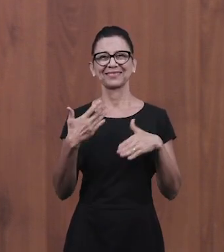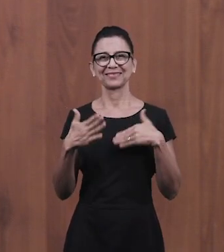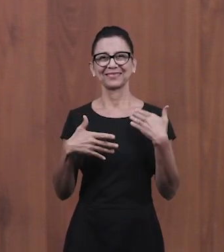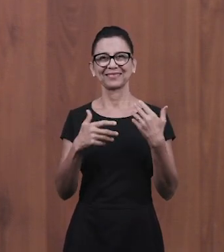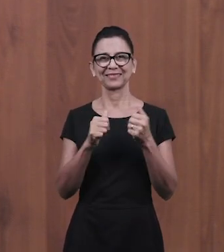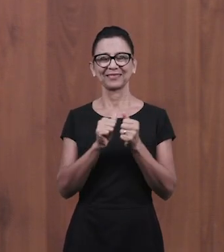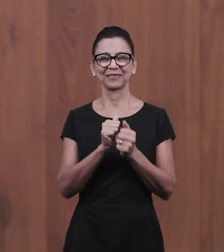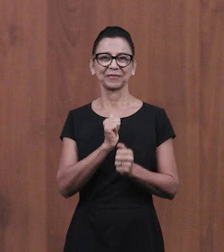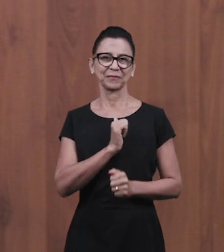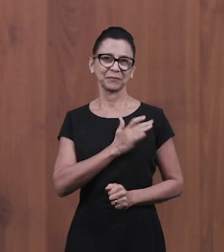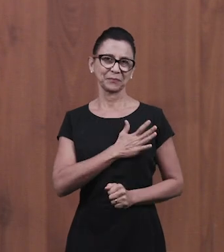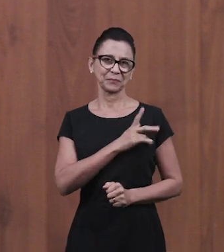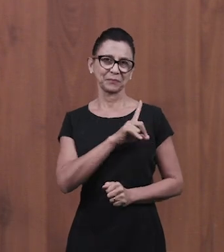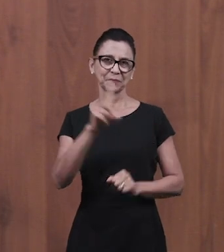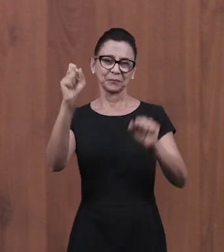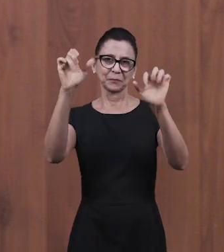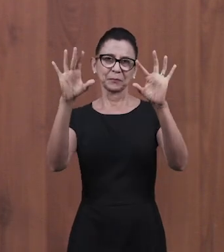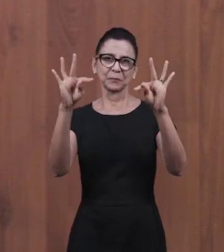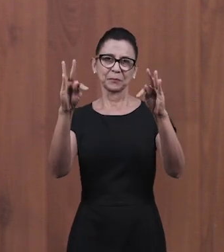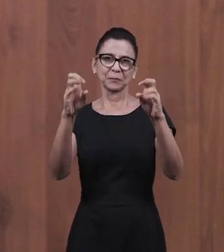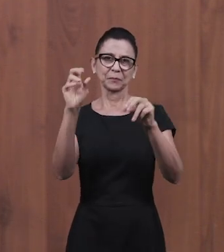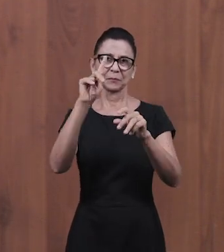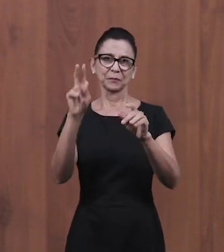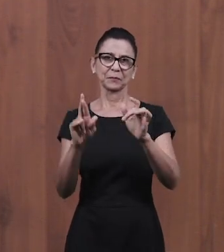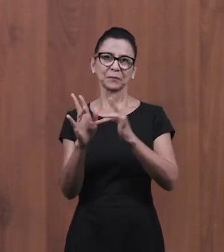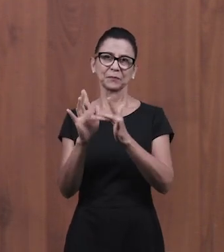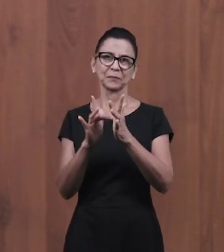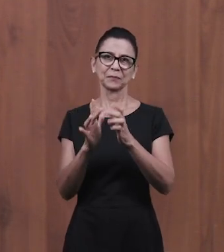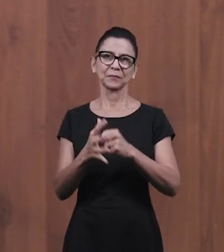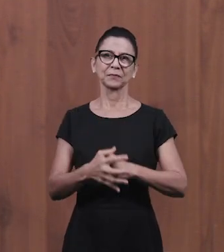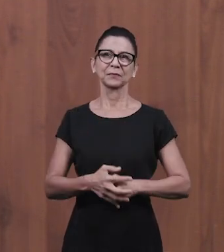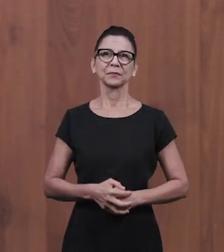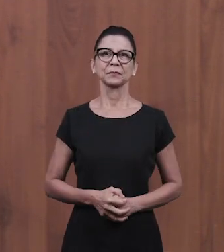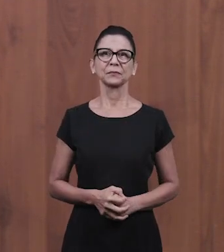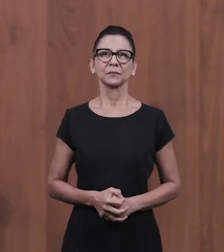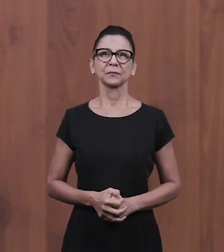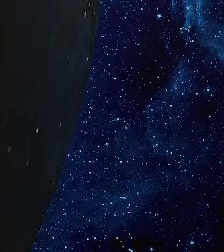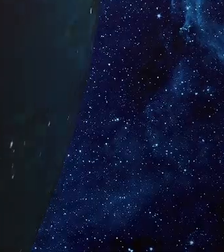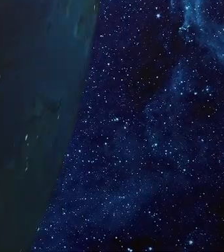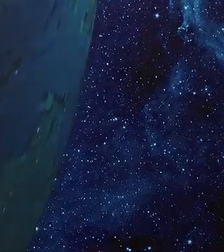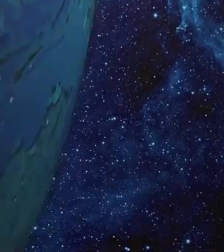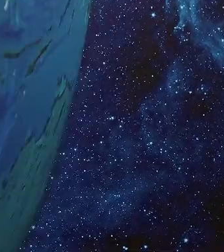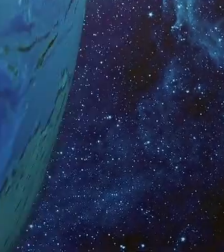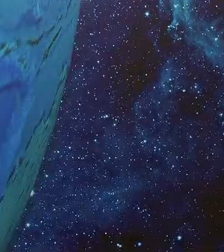assim se alegrar muito o seu coração. Que Deus a todos abençoe com a paz do Senhor Jesus.